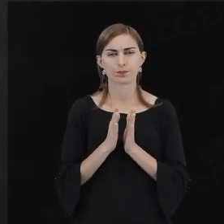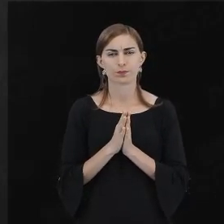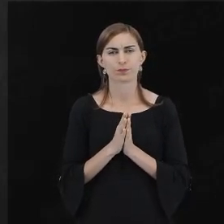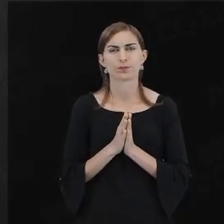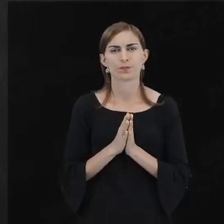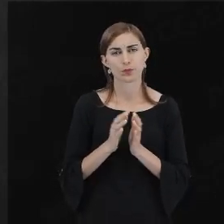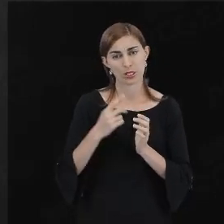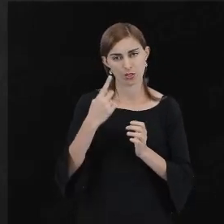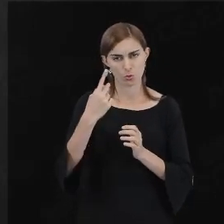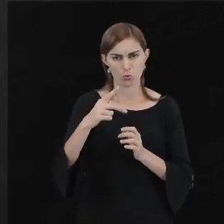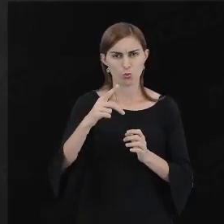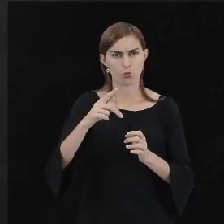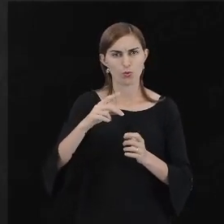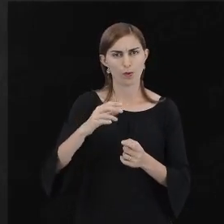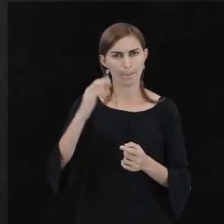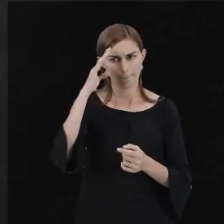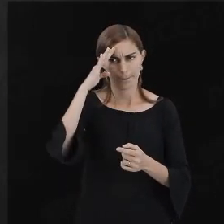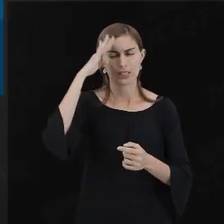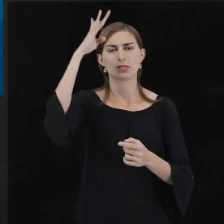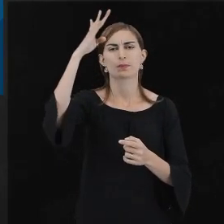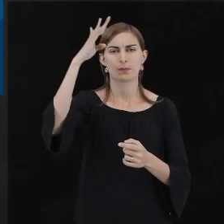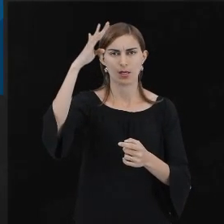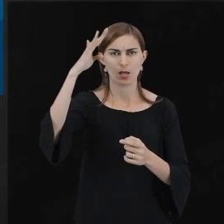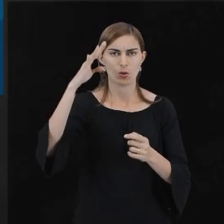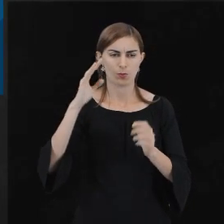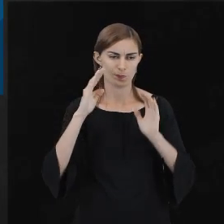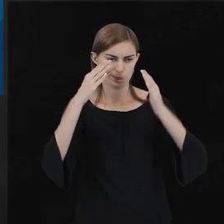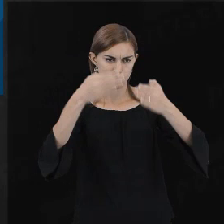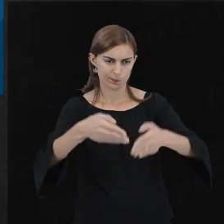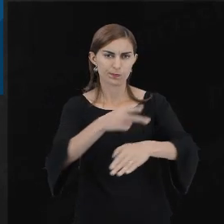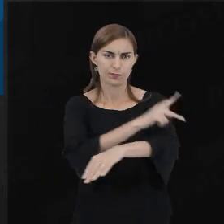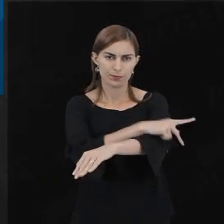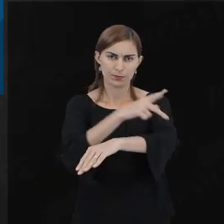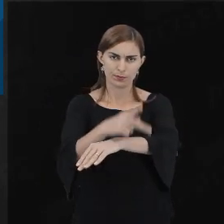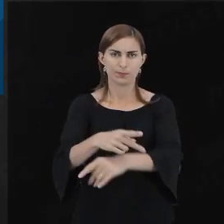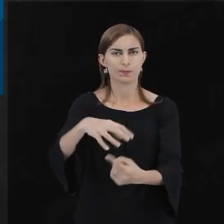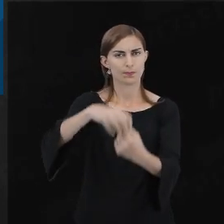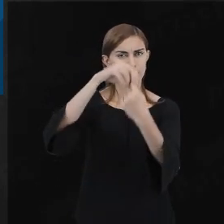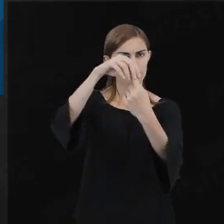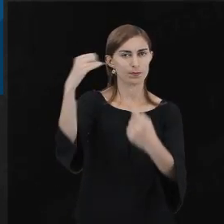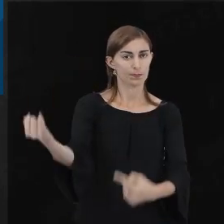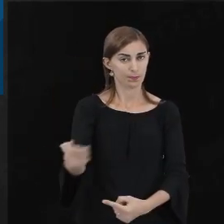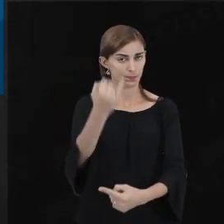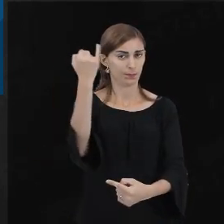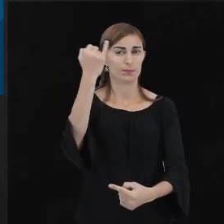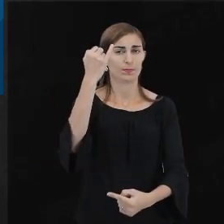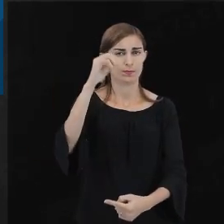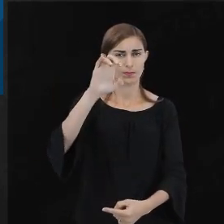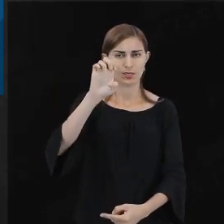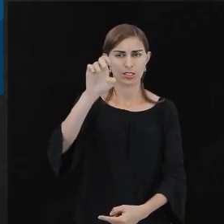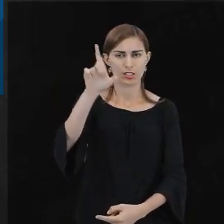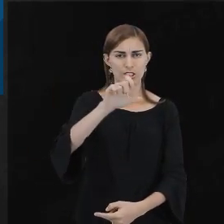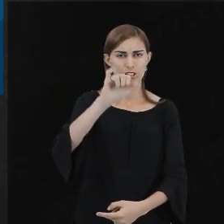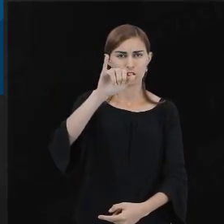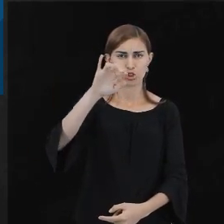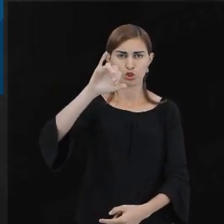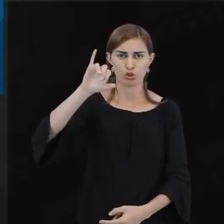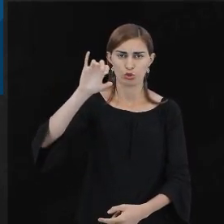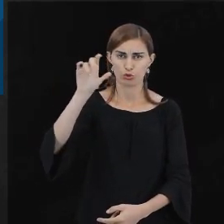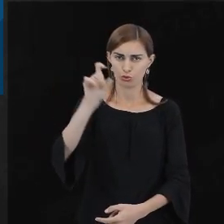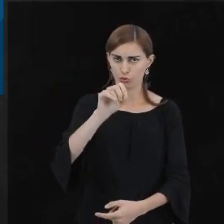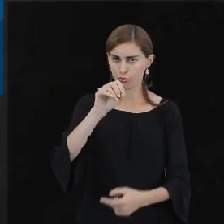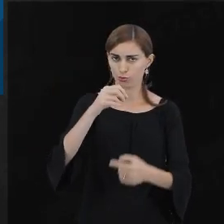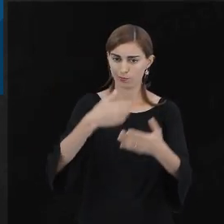é fundamental, né? E aí vocês vão ver na lâmina que a gente tem um tipo de avaliação que pode ser desenvolvida para evitar